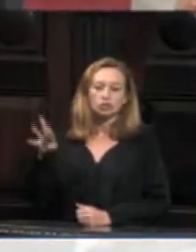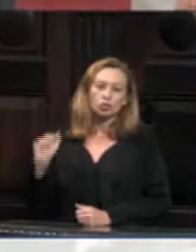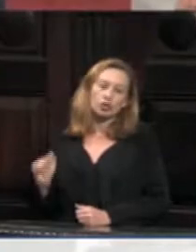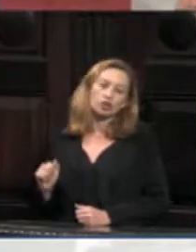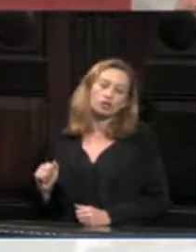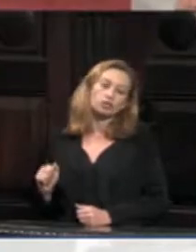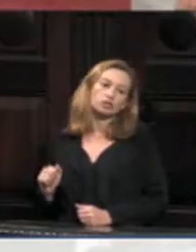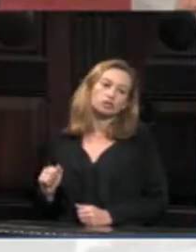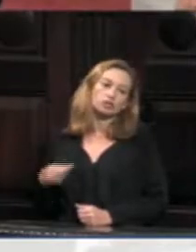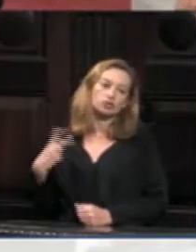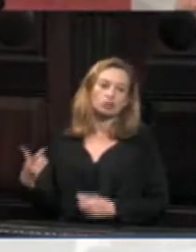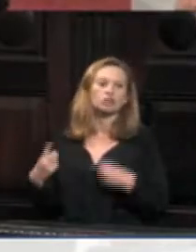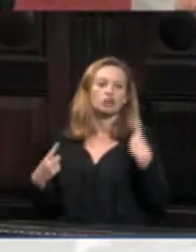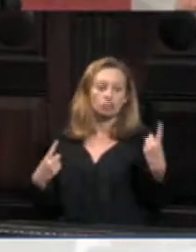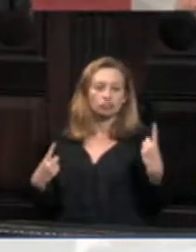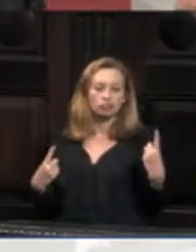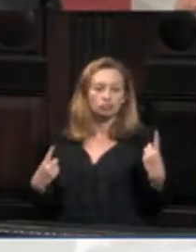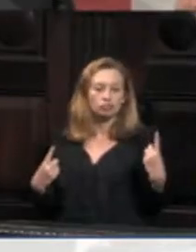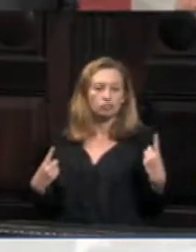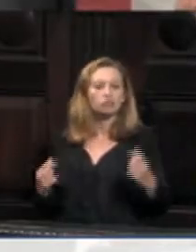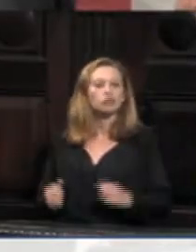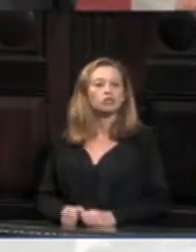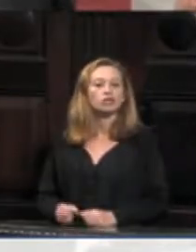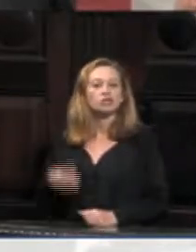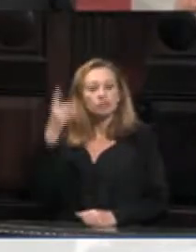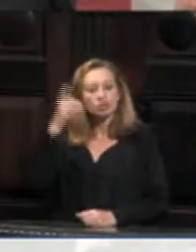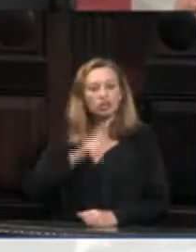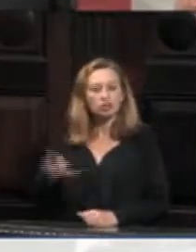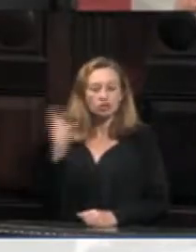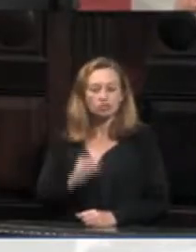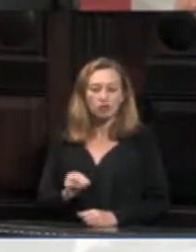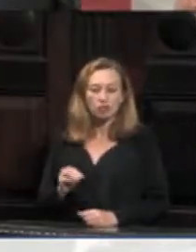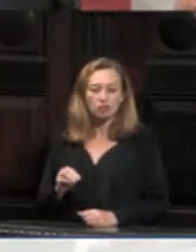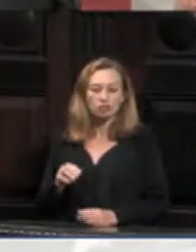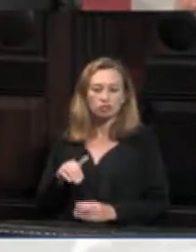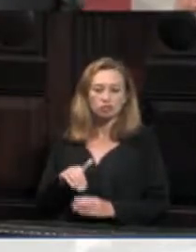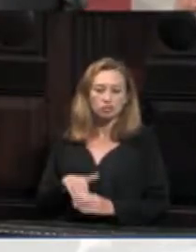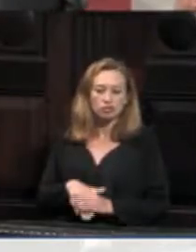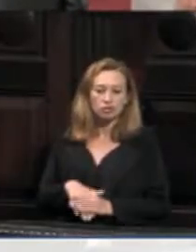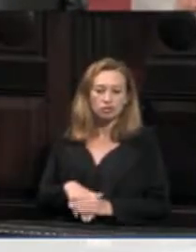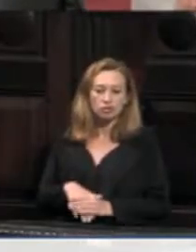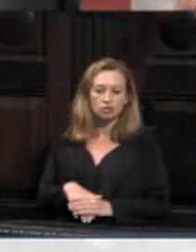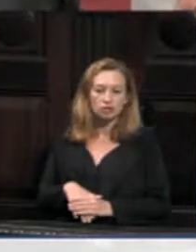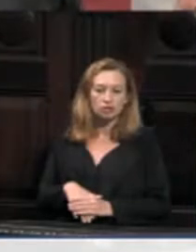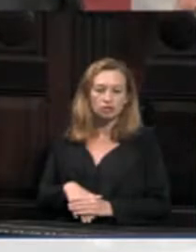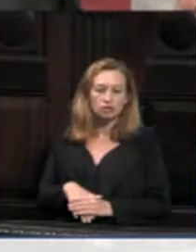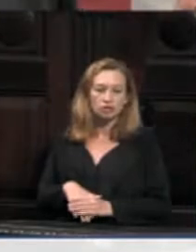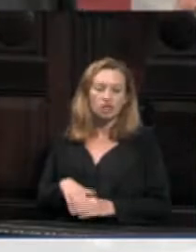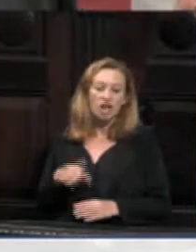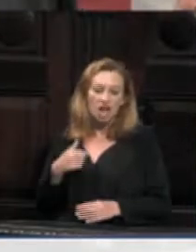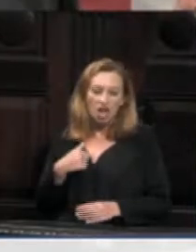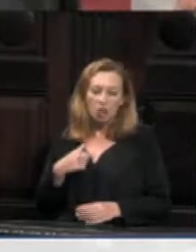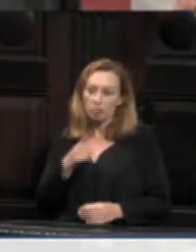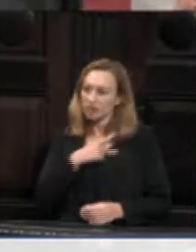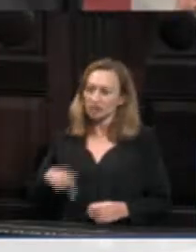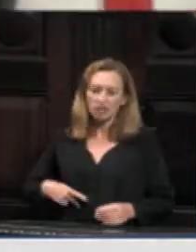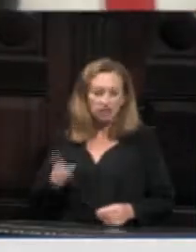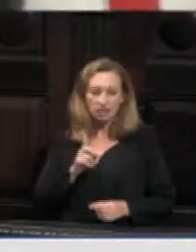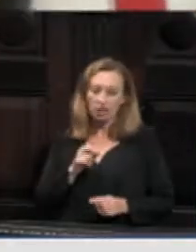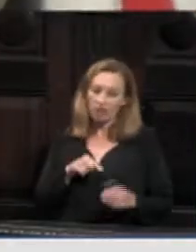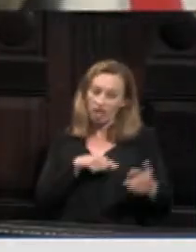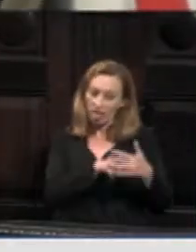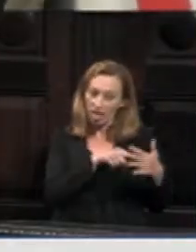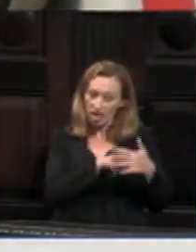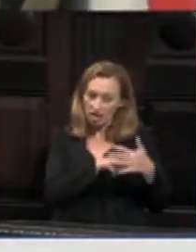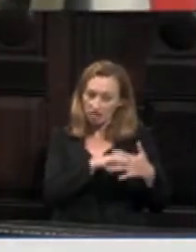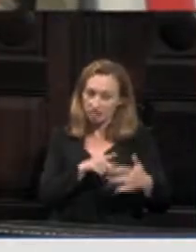1. Deputado Luiz Paulo. Só corrigindo, presidente, não sou o presidente não, o presidente é ele, eu sou o relator. Ok, relator.